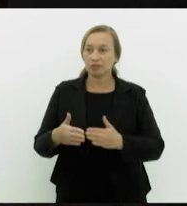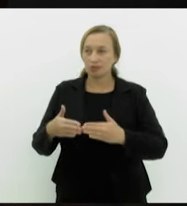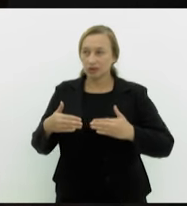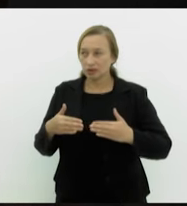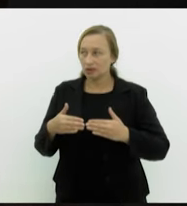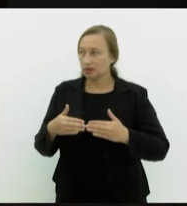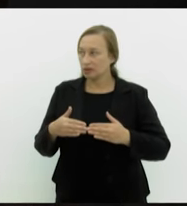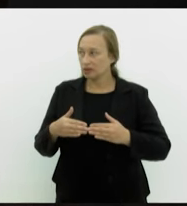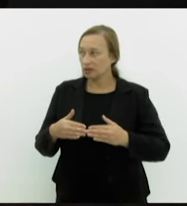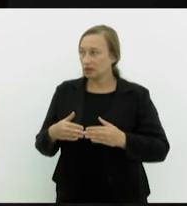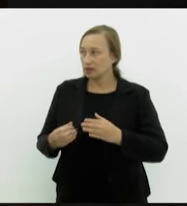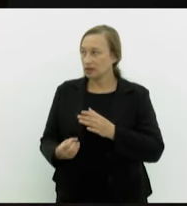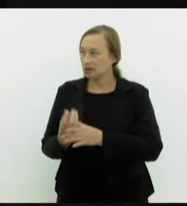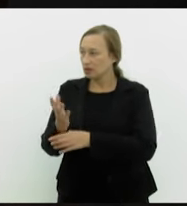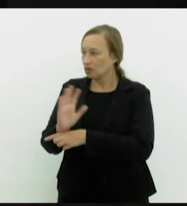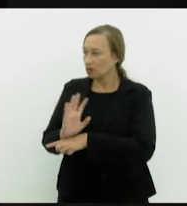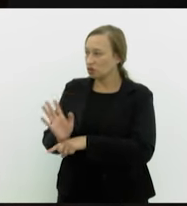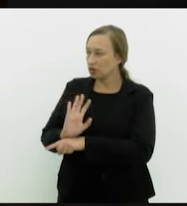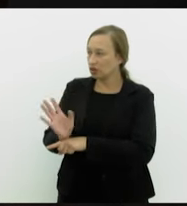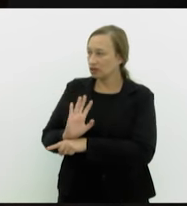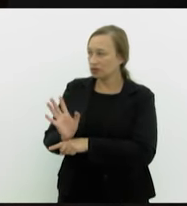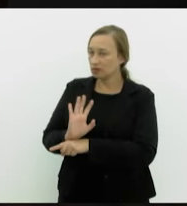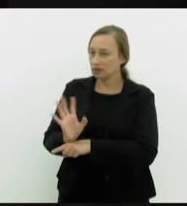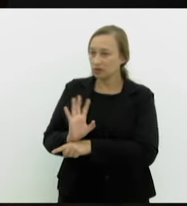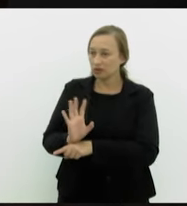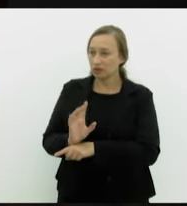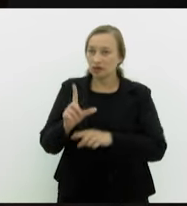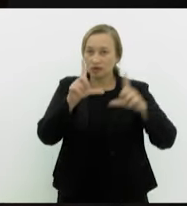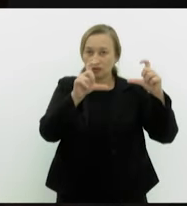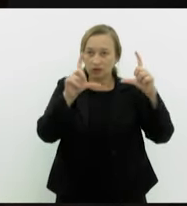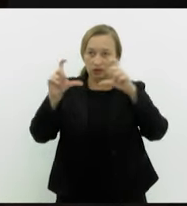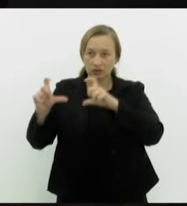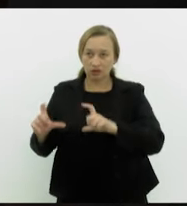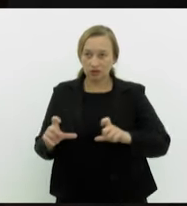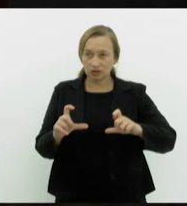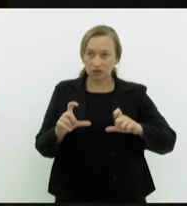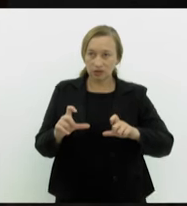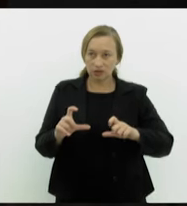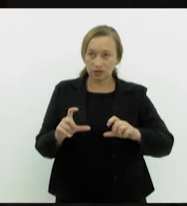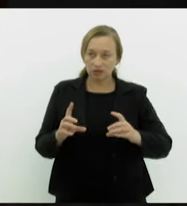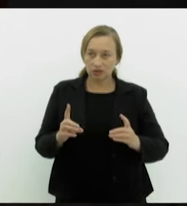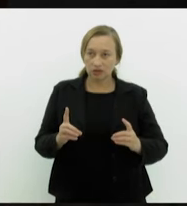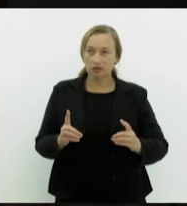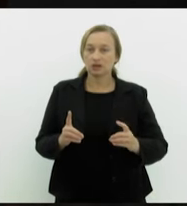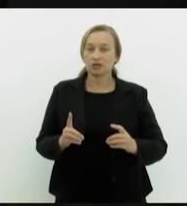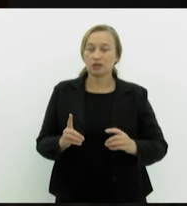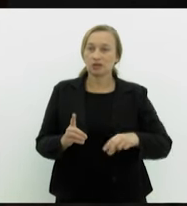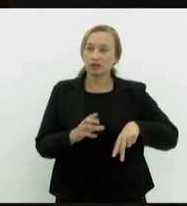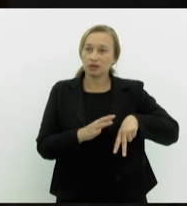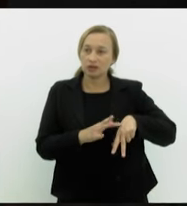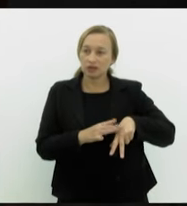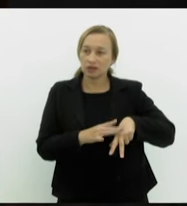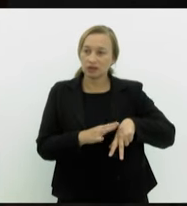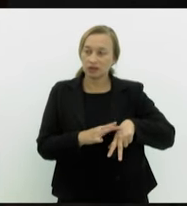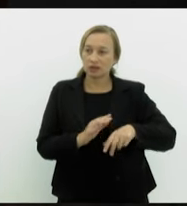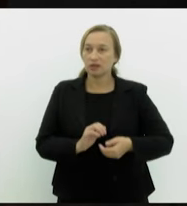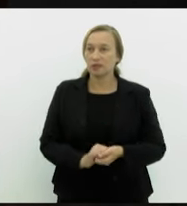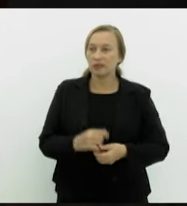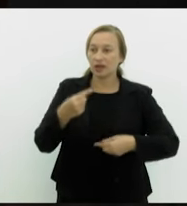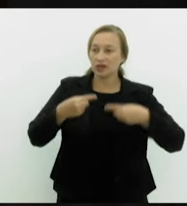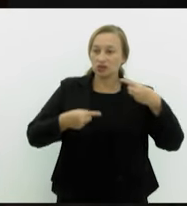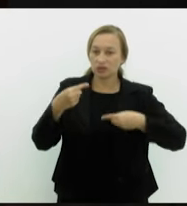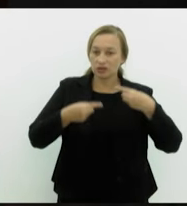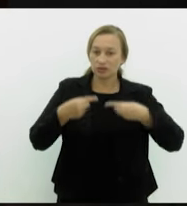de filmagens e fotografias de pacientes no momento de sua vacinação e dá outras providências. Em